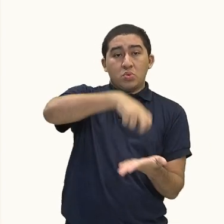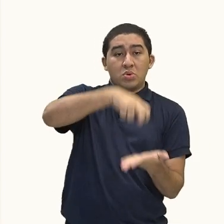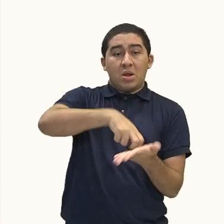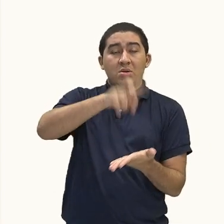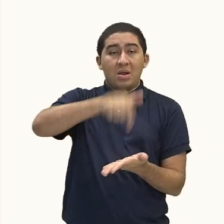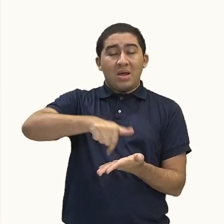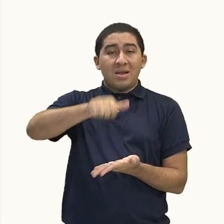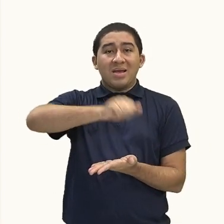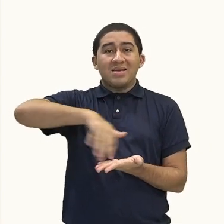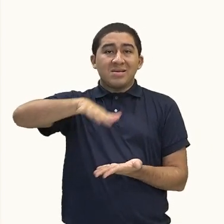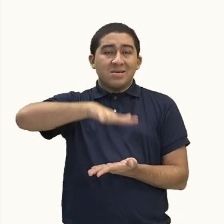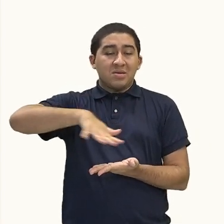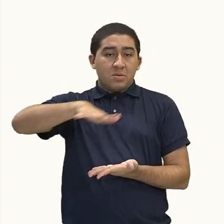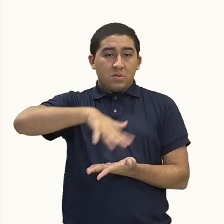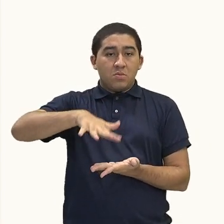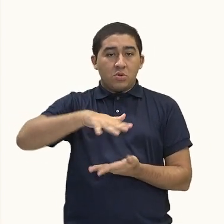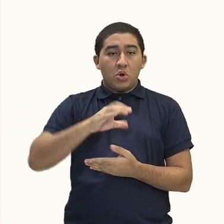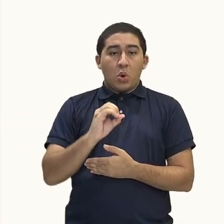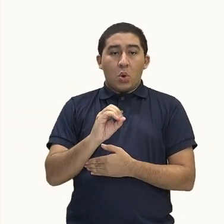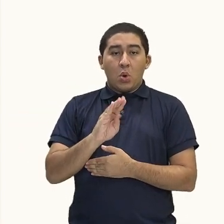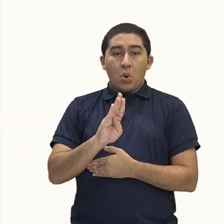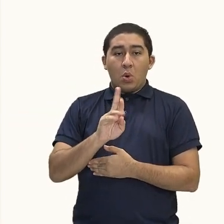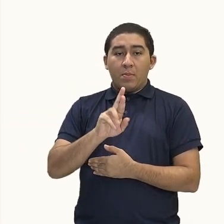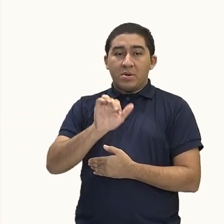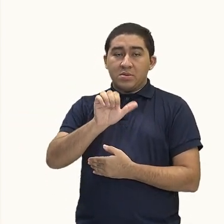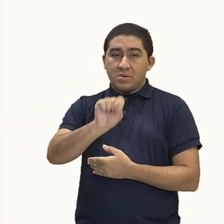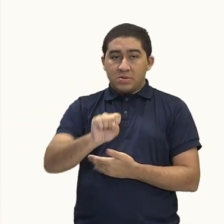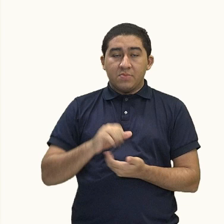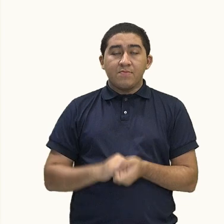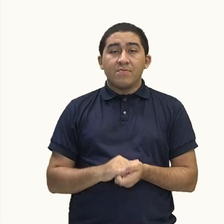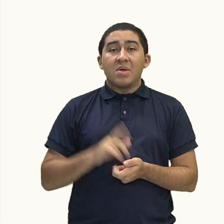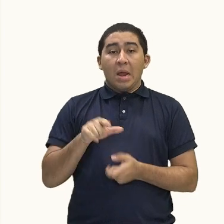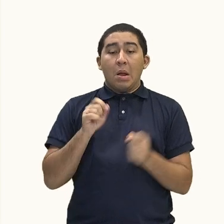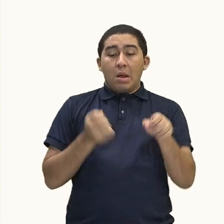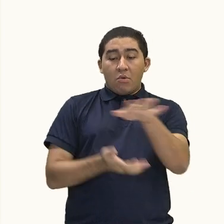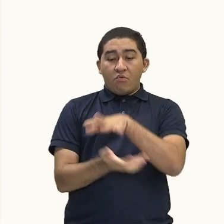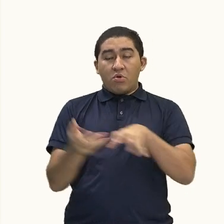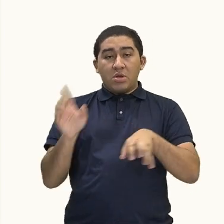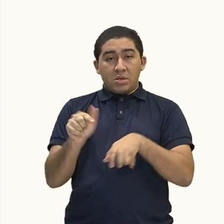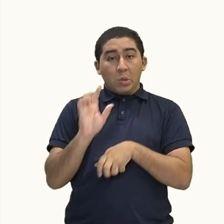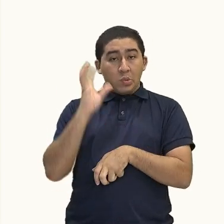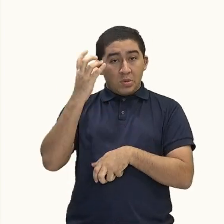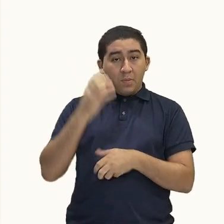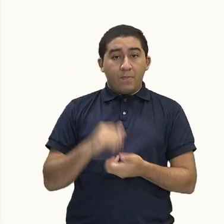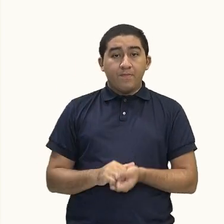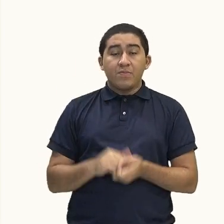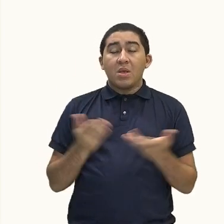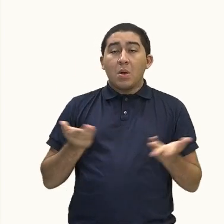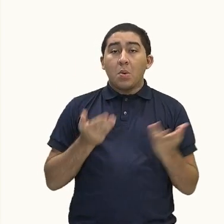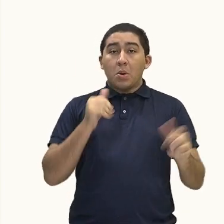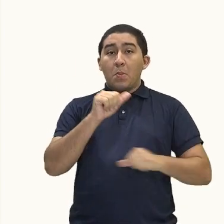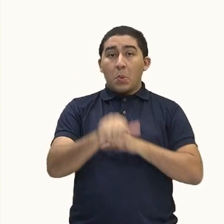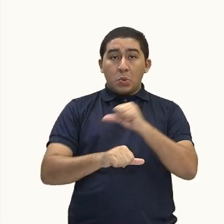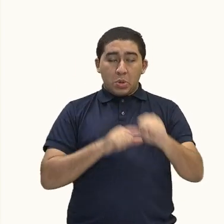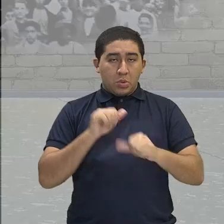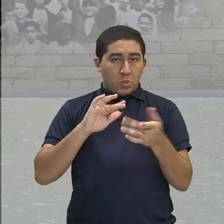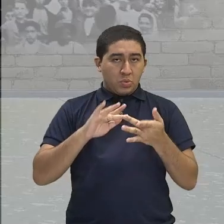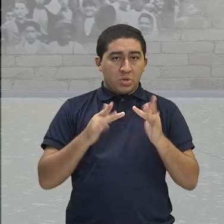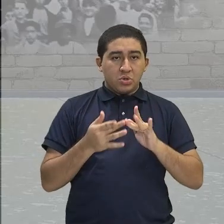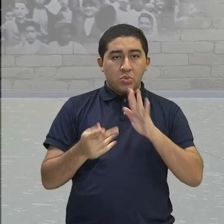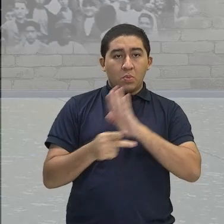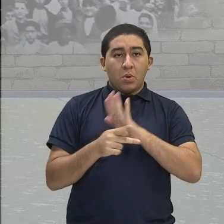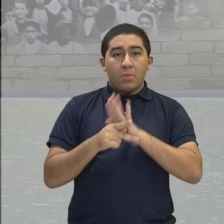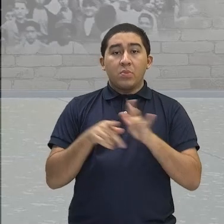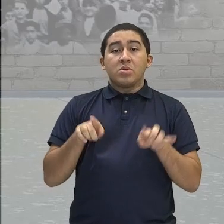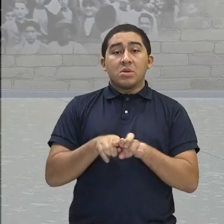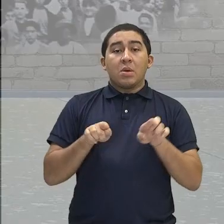são características justamente da revolta da Chibata. Agora, mudando o contexto, né, da revolta da Chibata, mas também